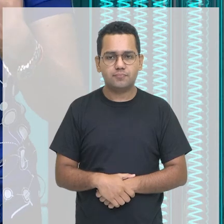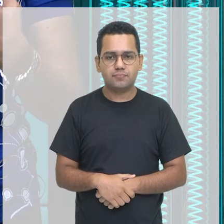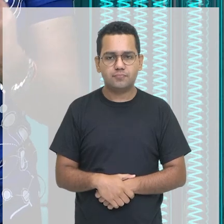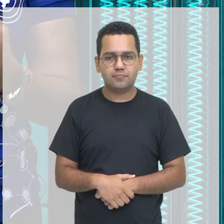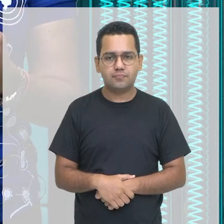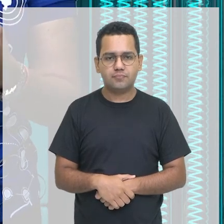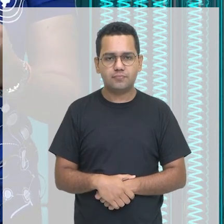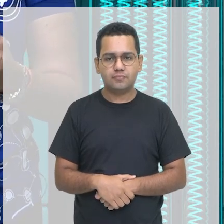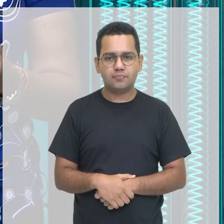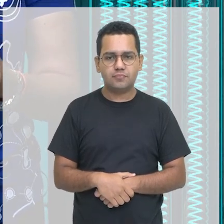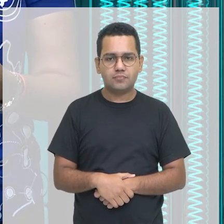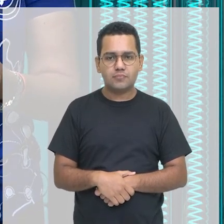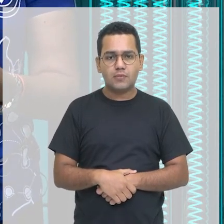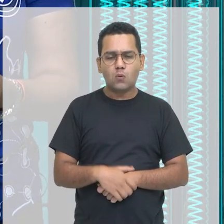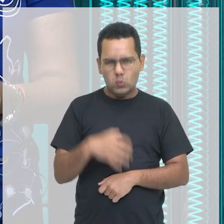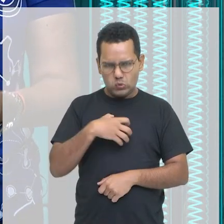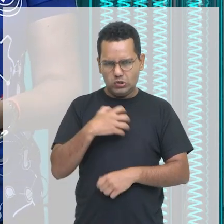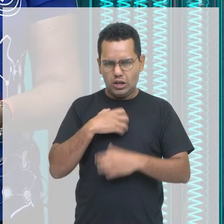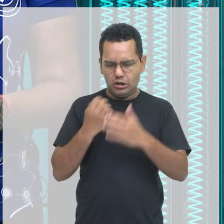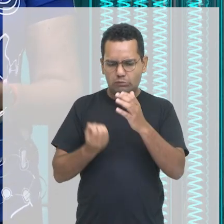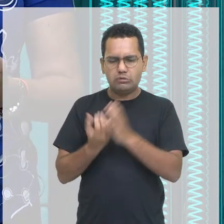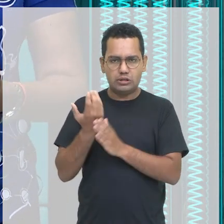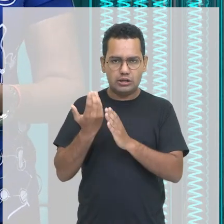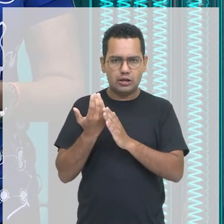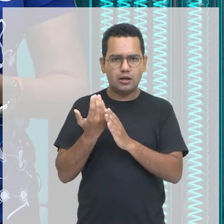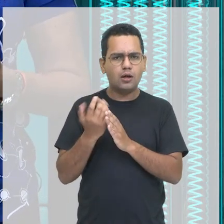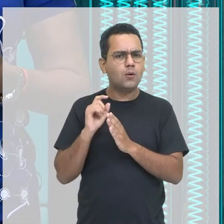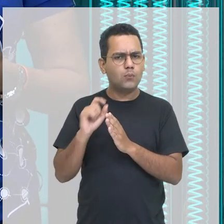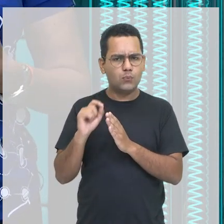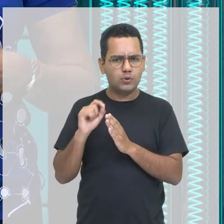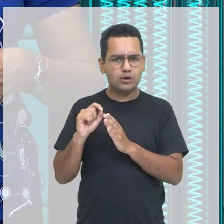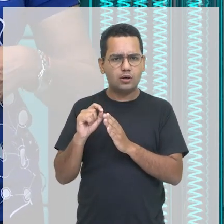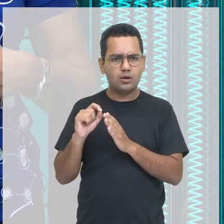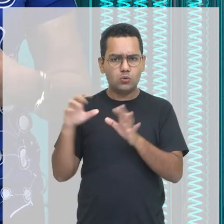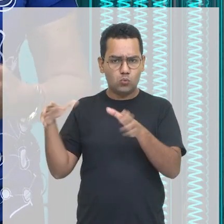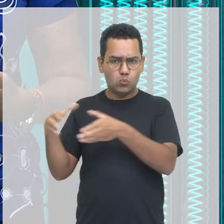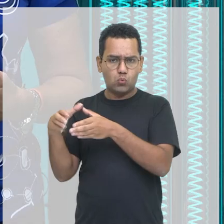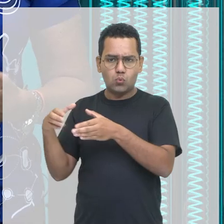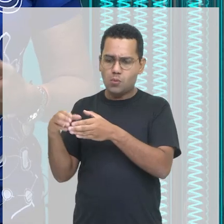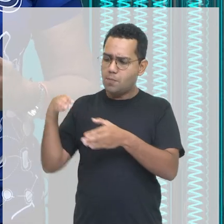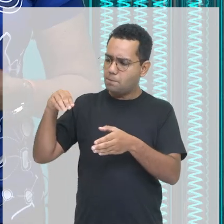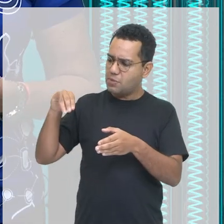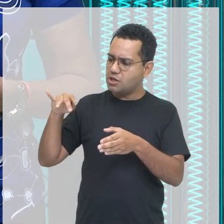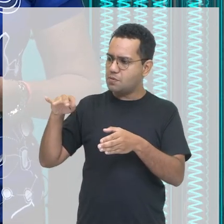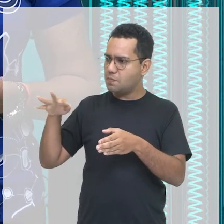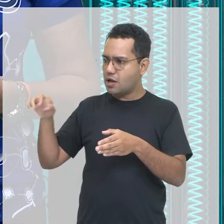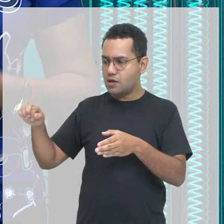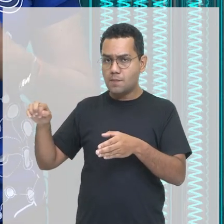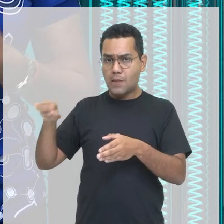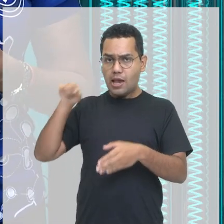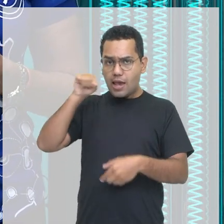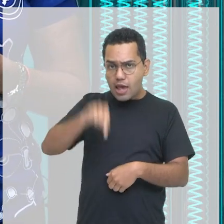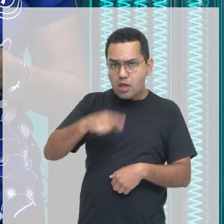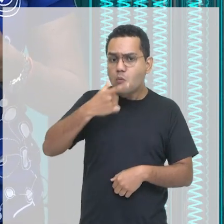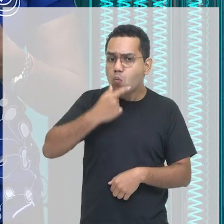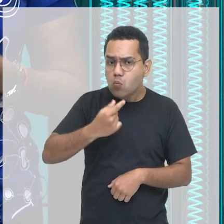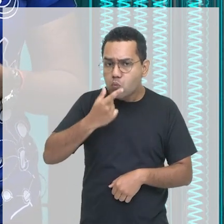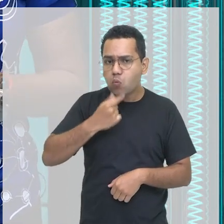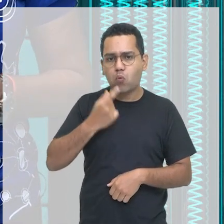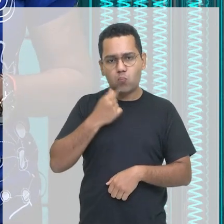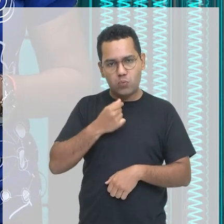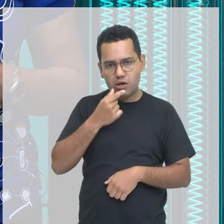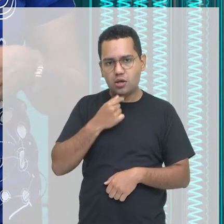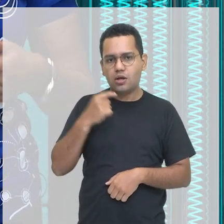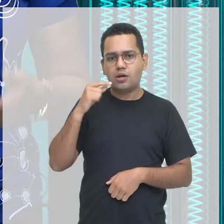no minimalismo para criar a sua obra e criou outro movimento chamado neoplasticismo, através